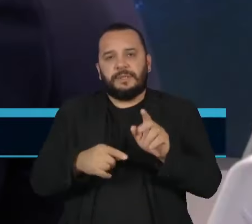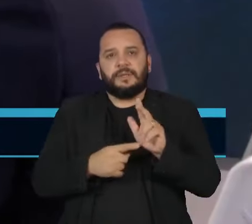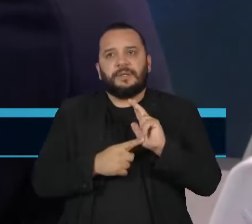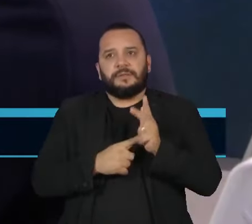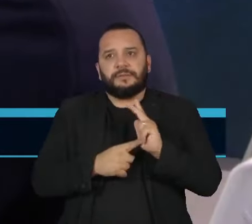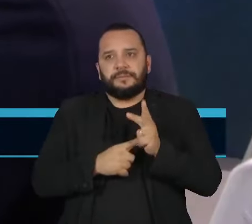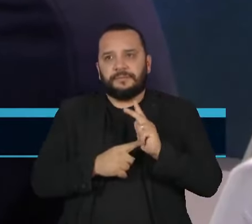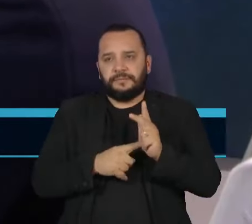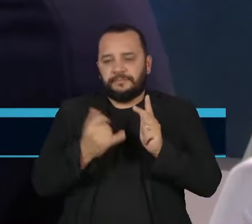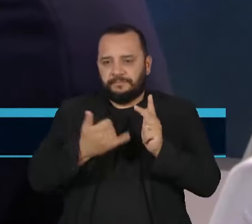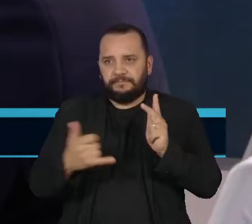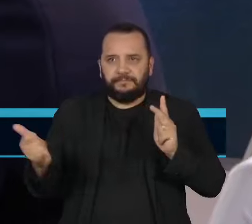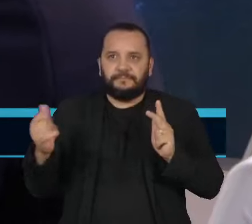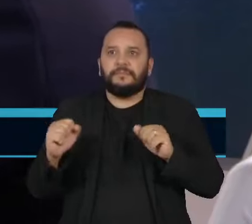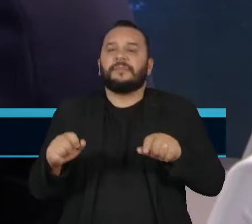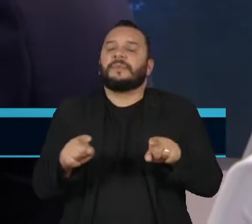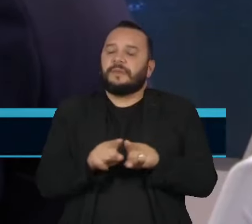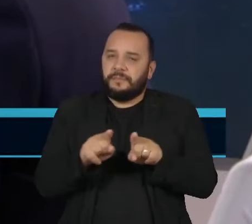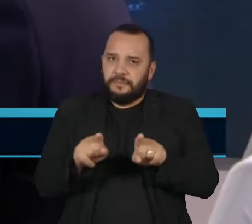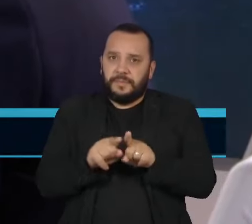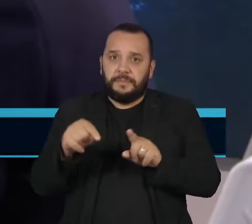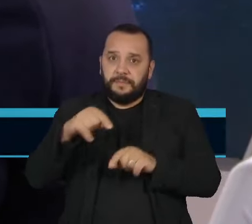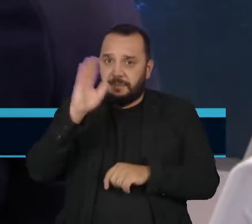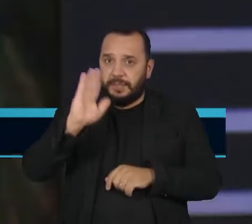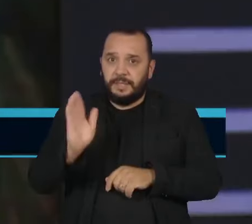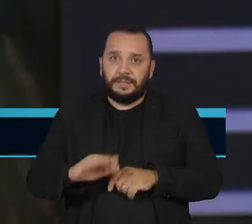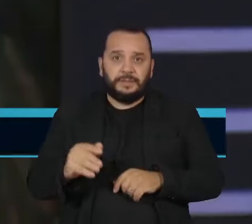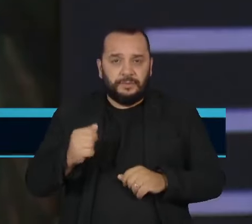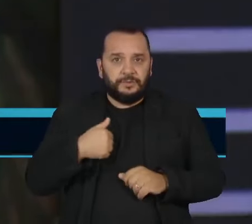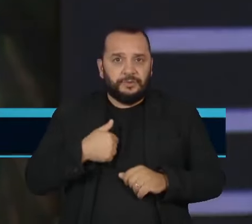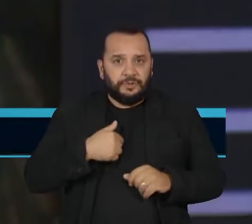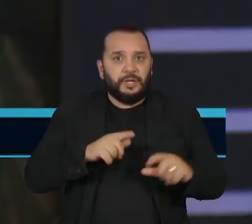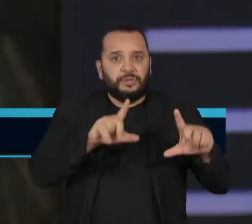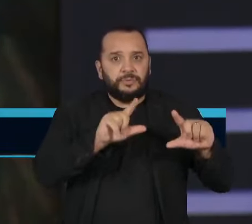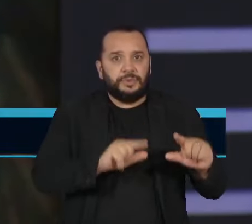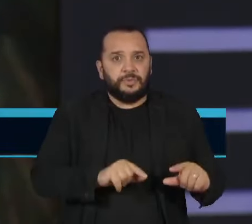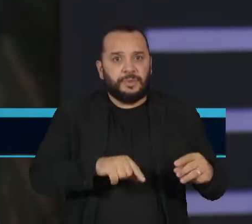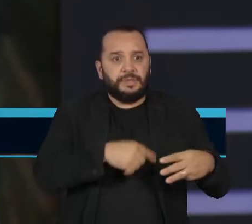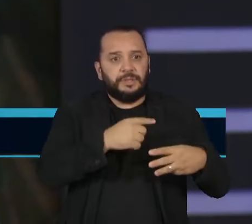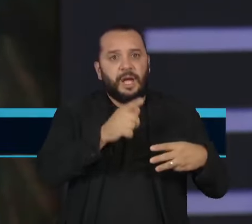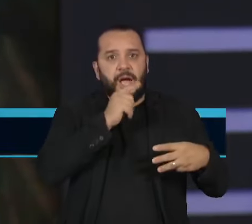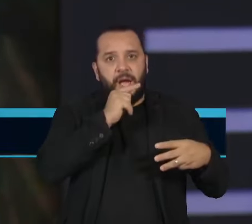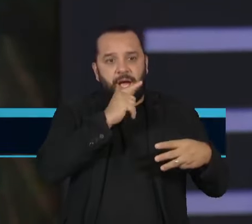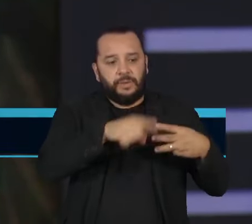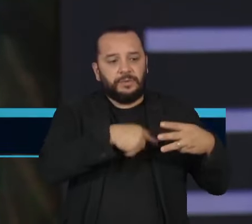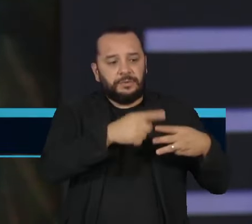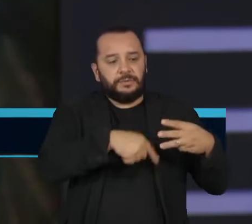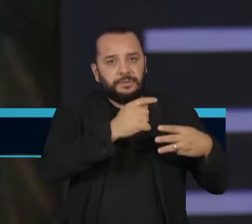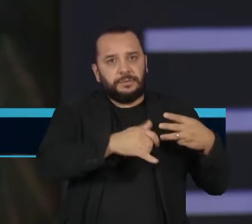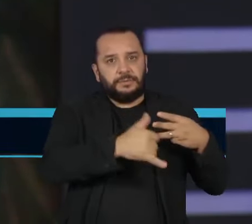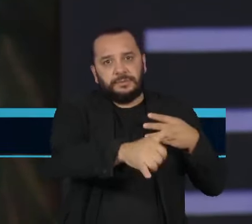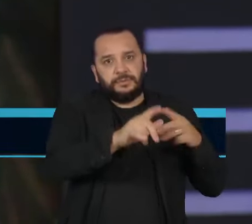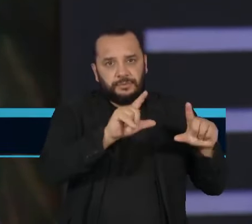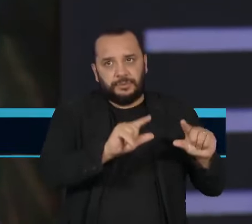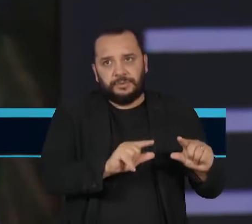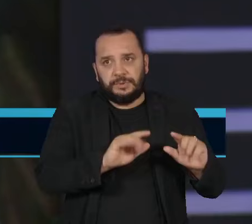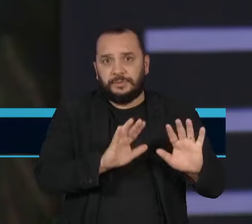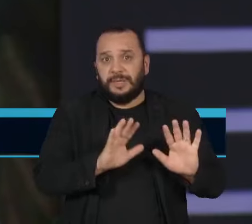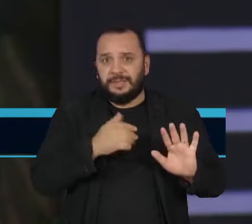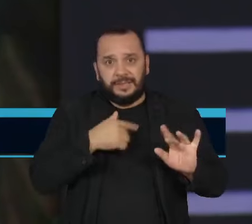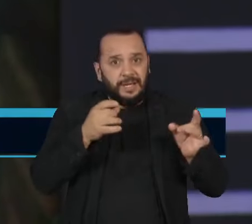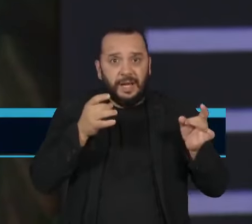fotovoltaica, não é? Da mudança da matriz energética brasileira, mas não se pode abandonar no Brasil a energia